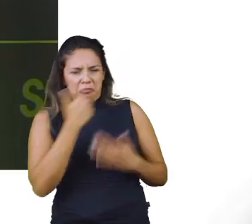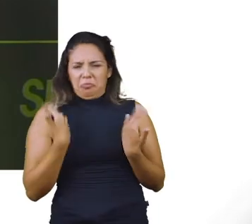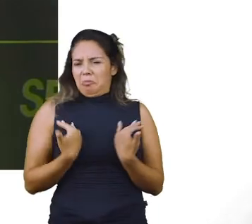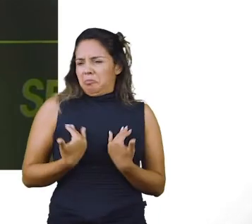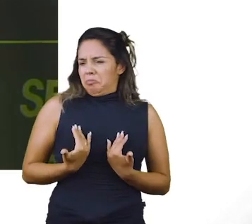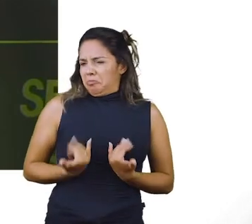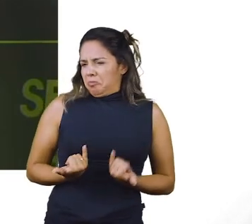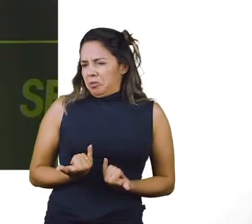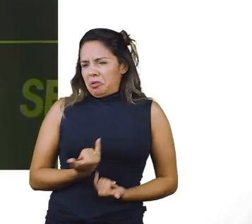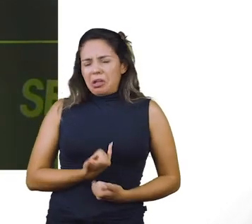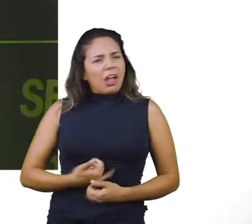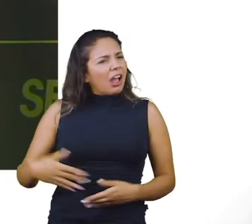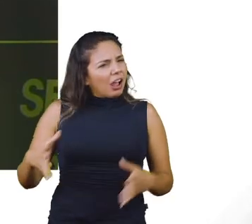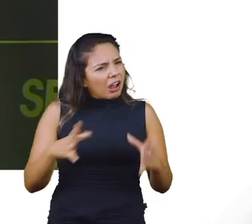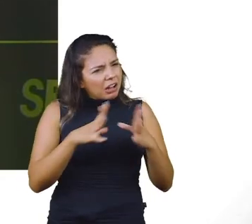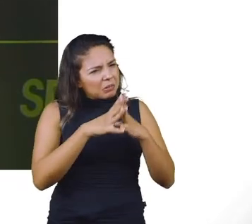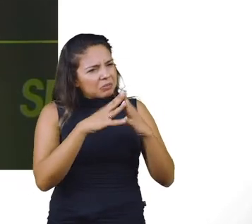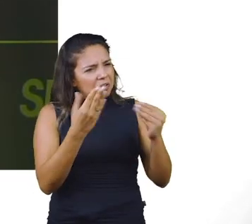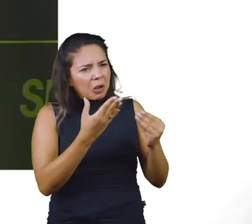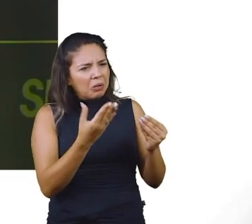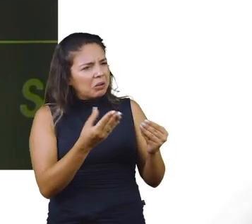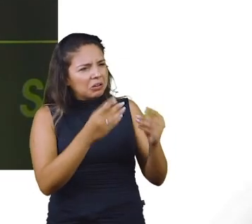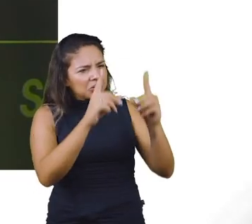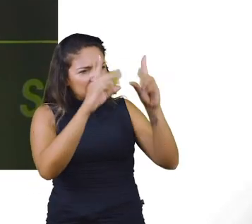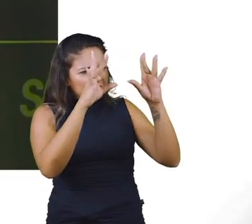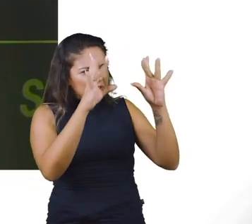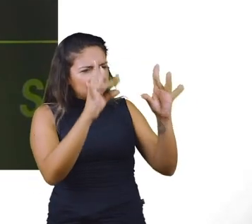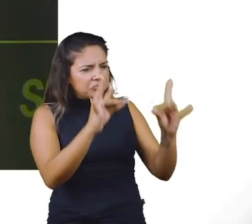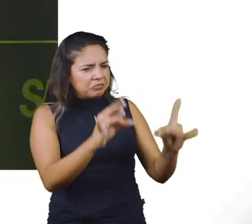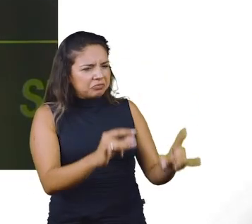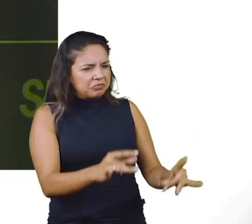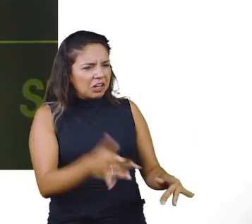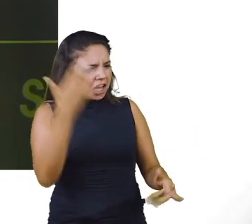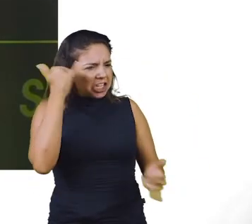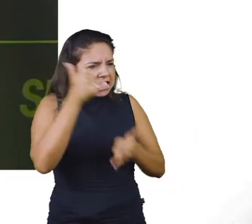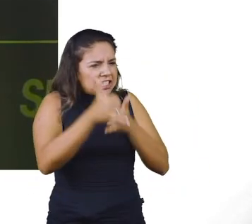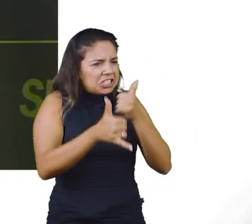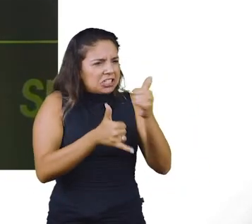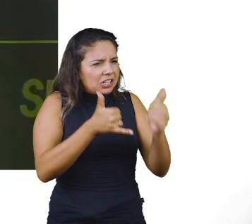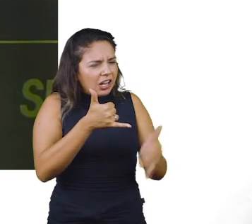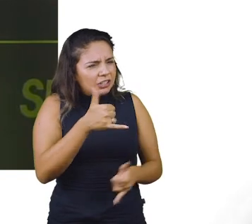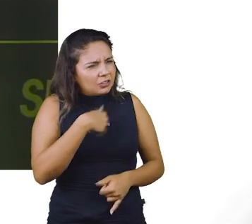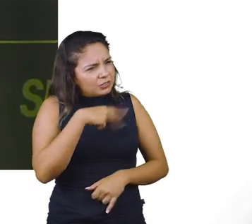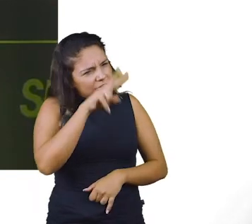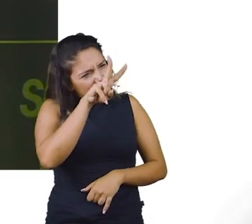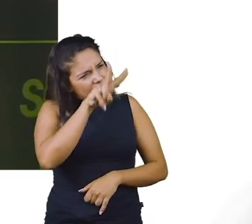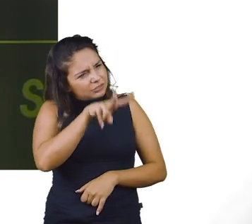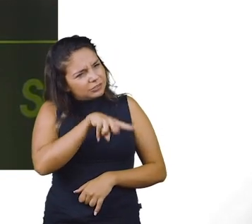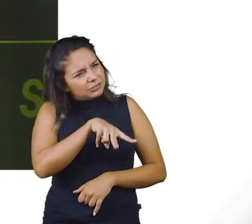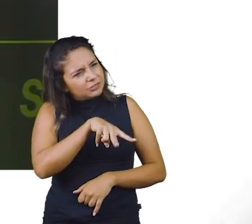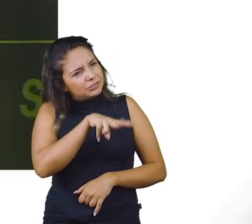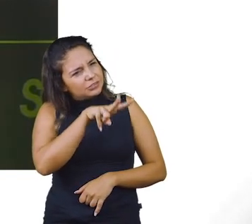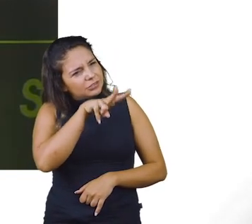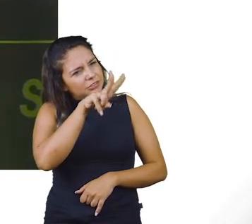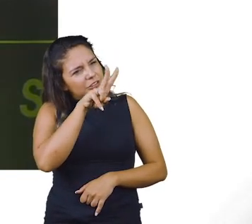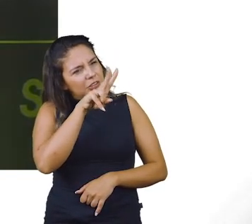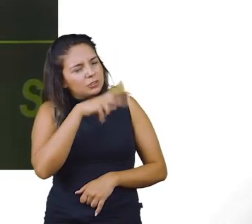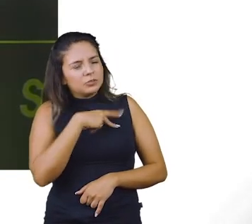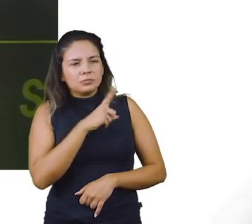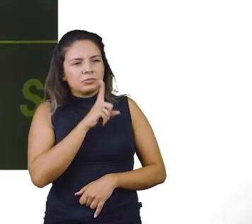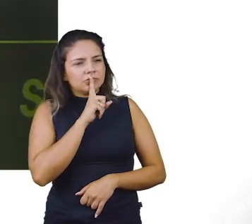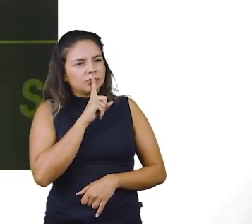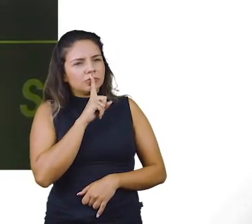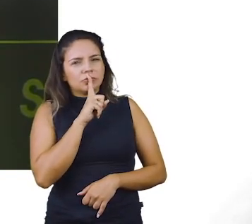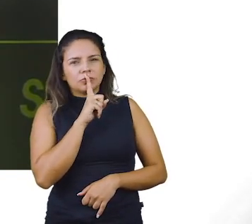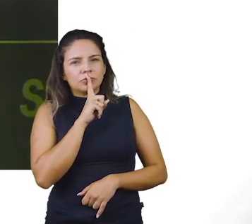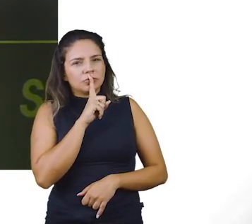jeitosa, que é de pezinhos calçados com sandálias de cetim. Olhei muito para ela, boca não disse